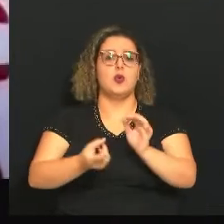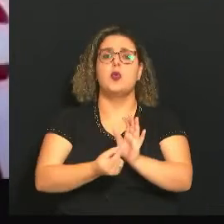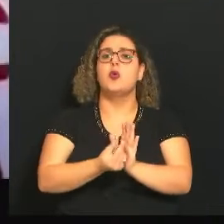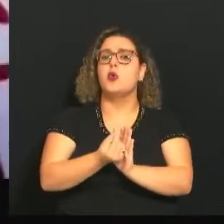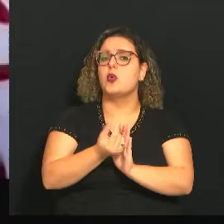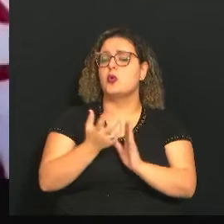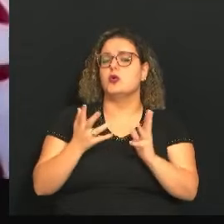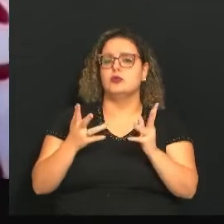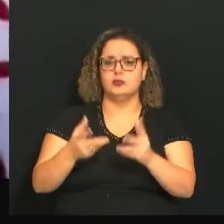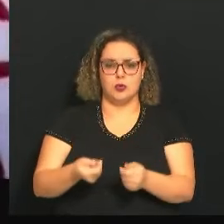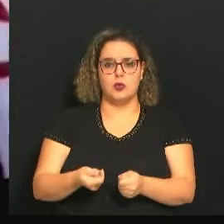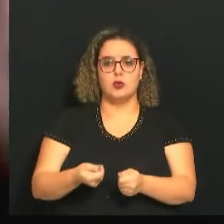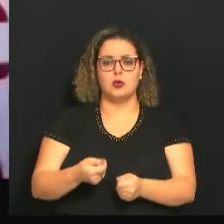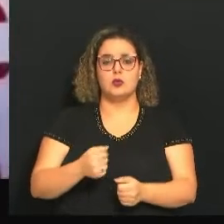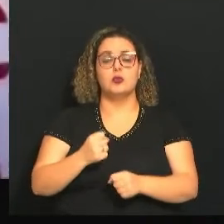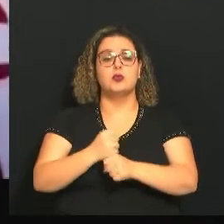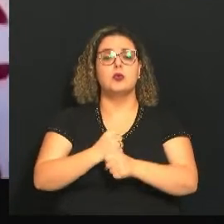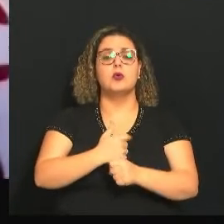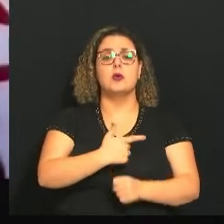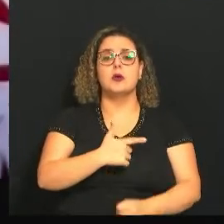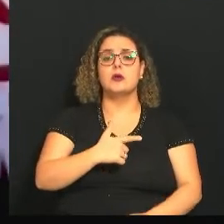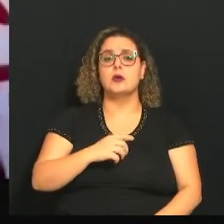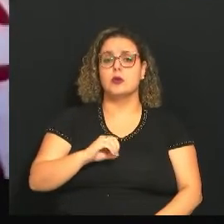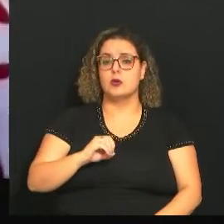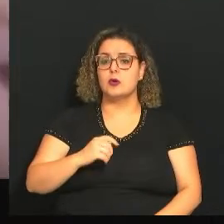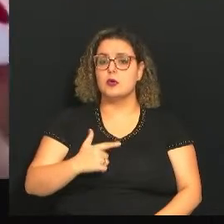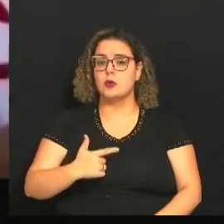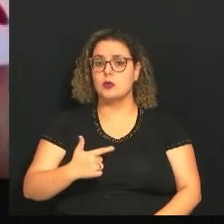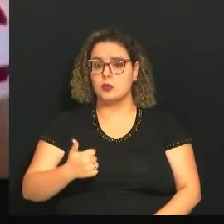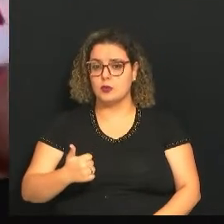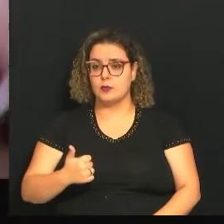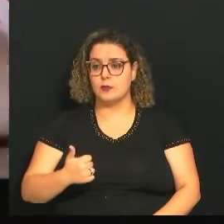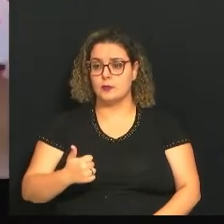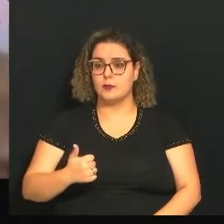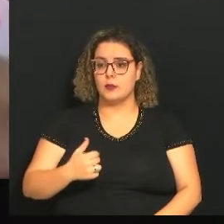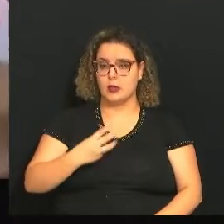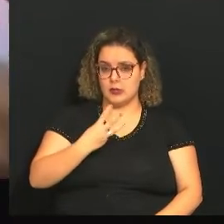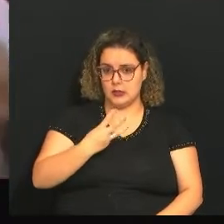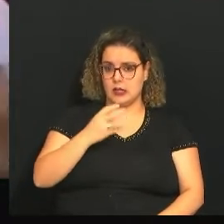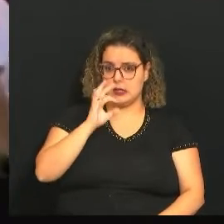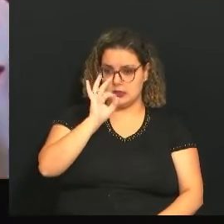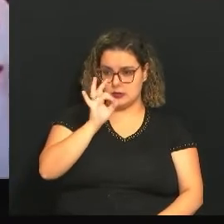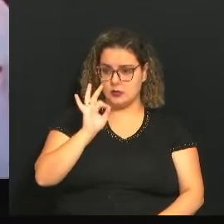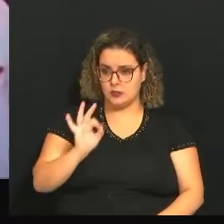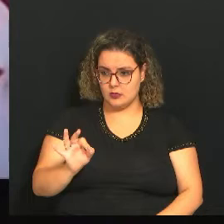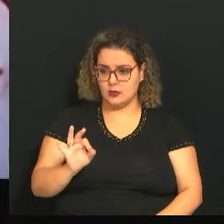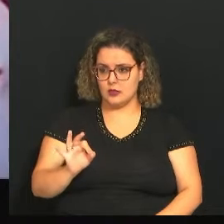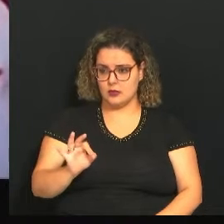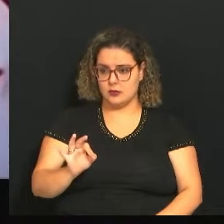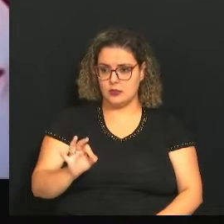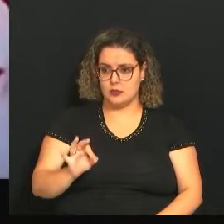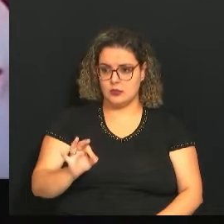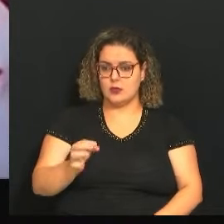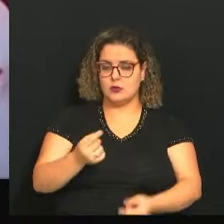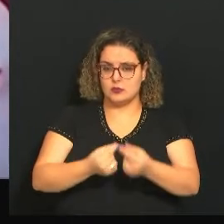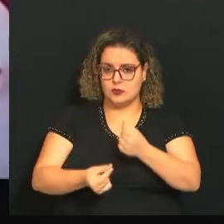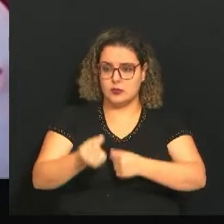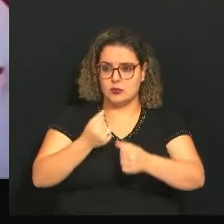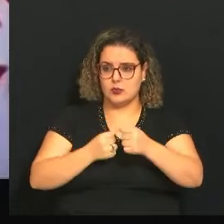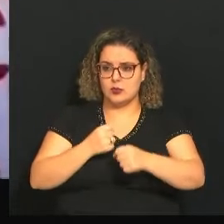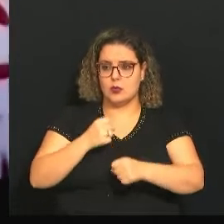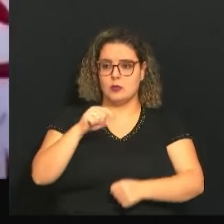em 2021, cresceu 3 pontos percentuais, crescimento real, tá? Eu já corrigi para valores de janeiro de